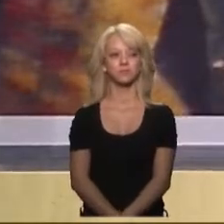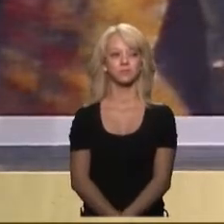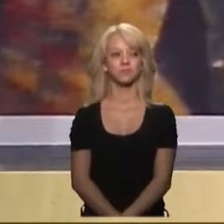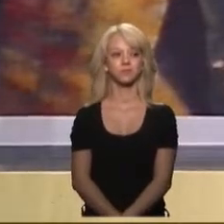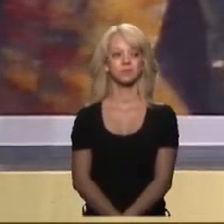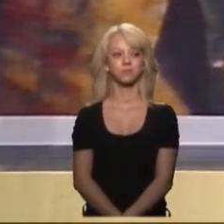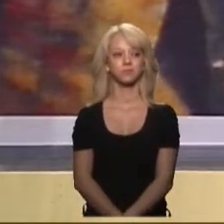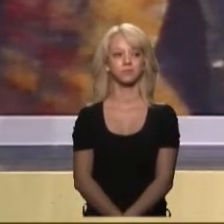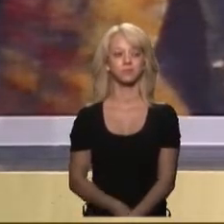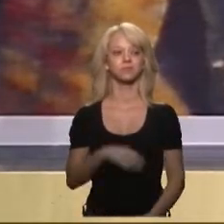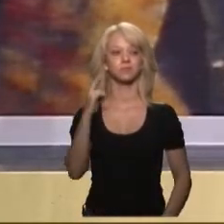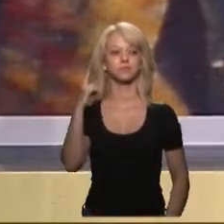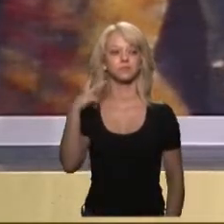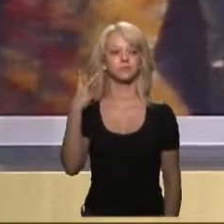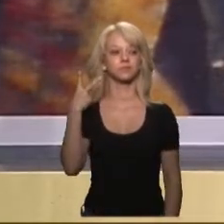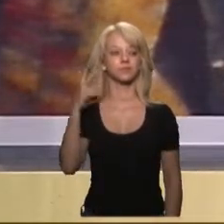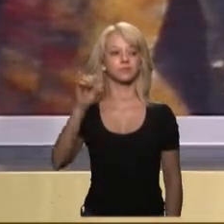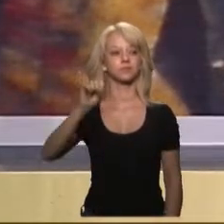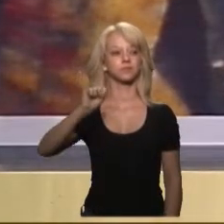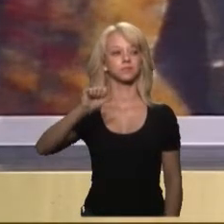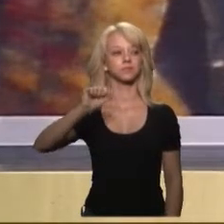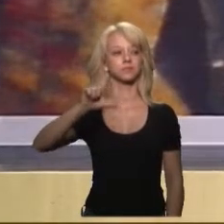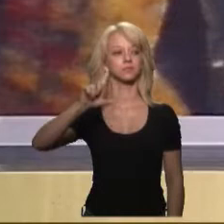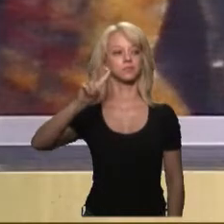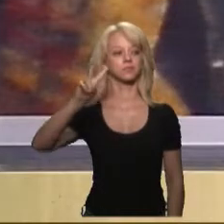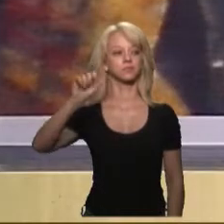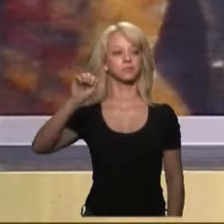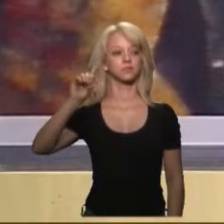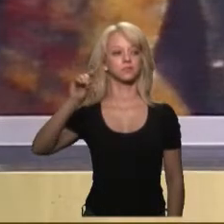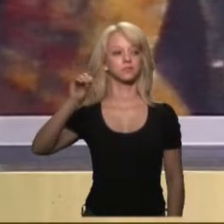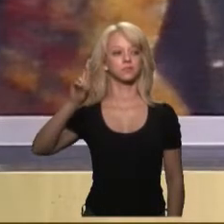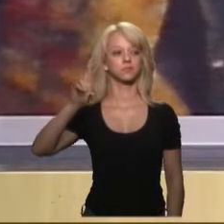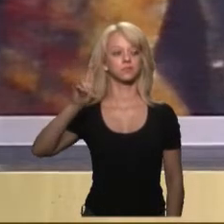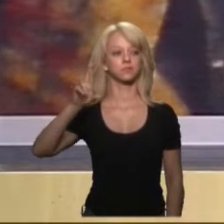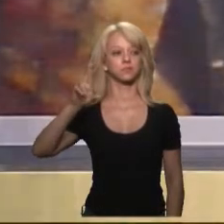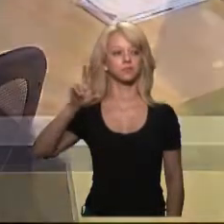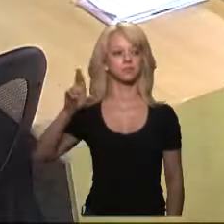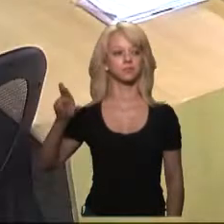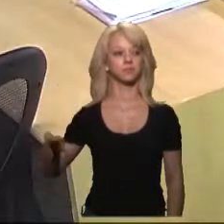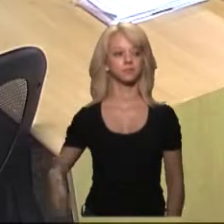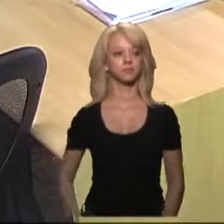vereador Salvador Soares. Vossa Excelência, até 5 minutos.